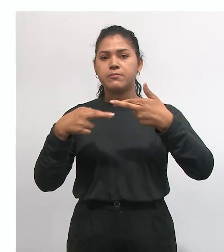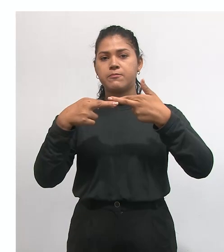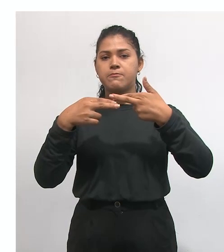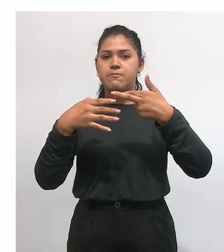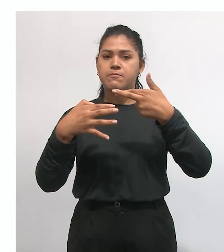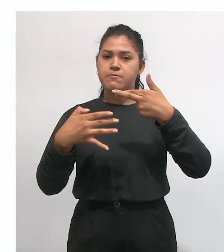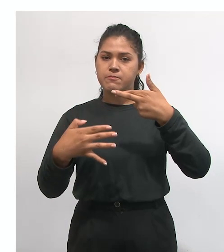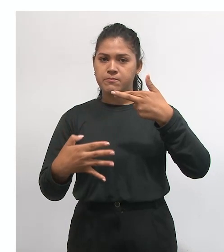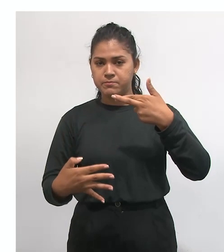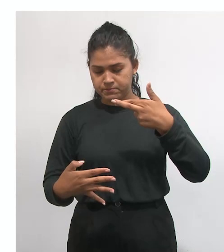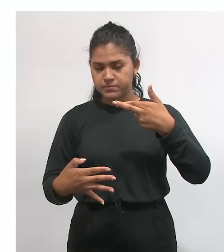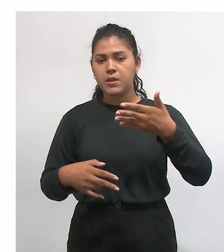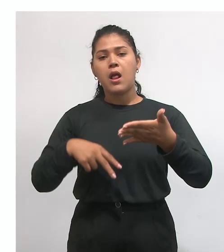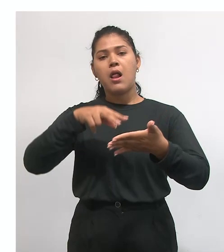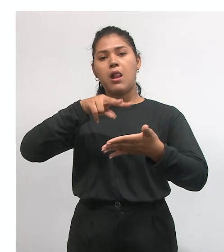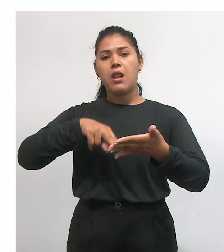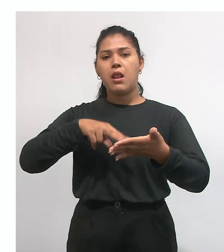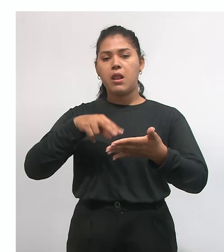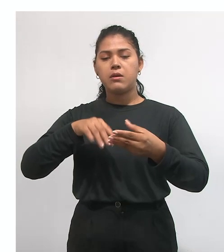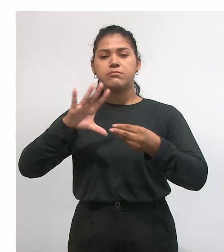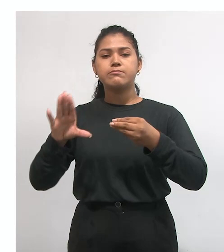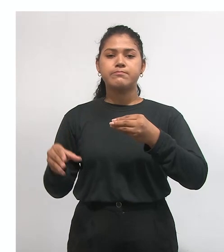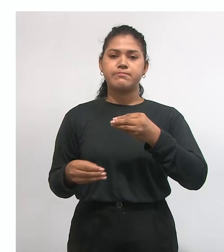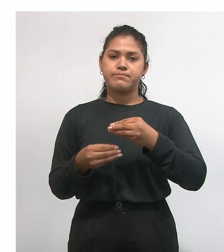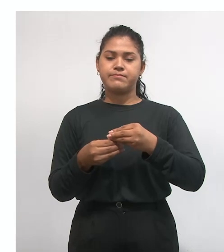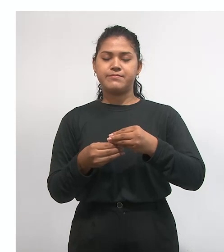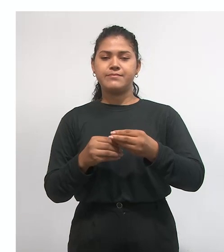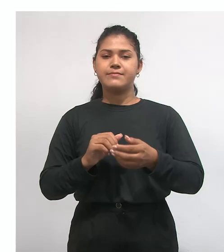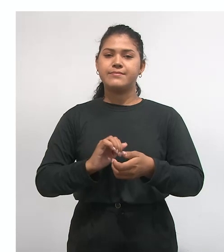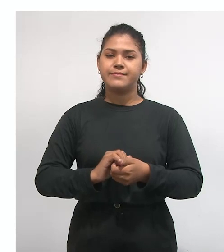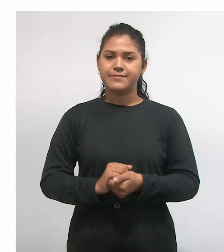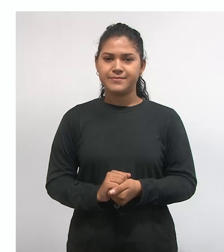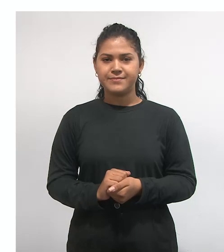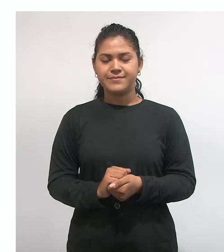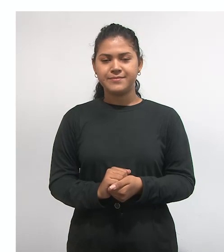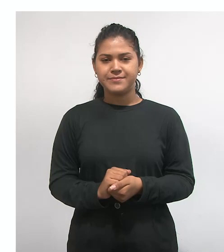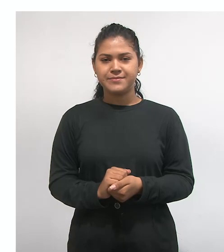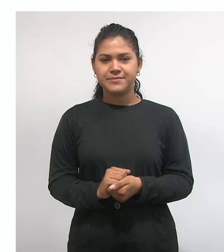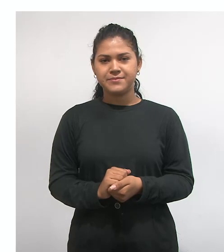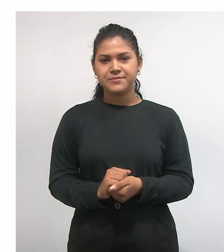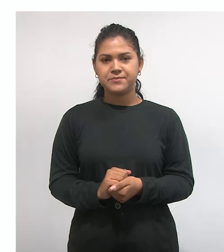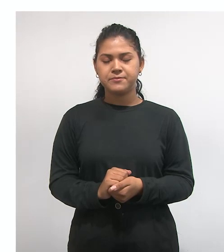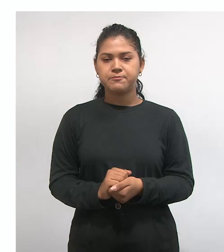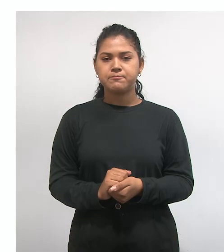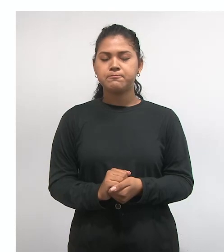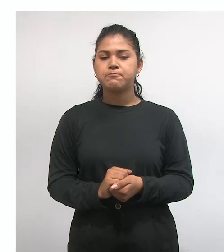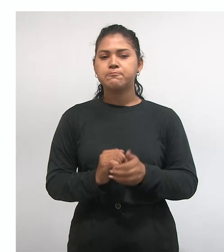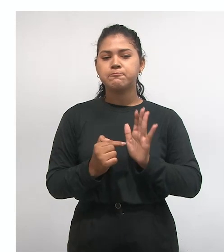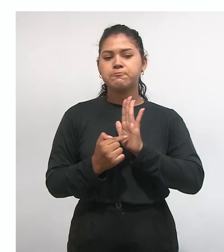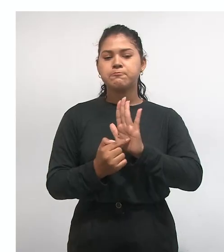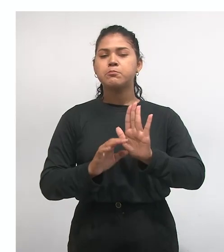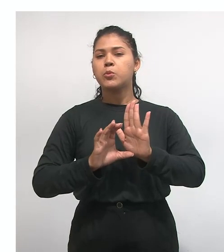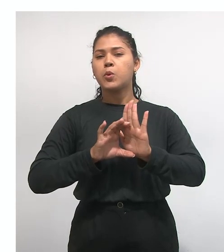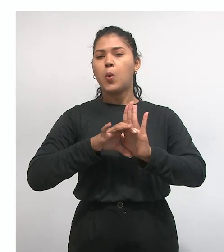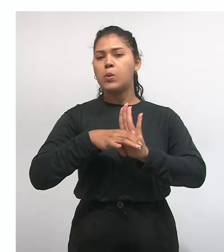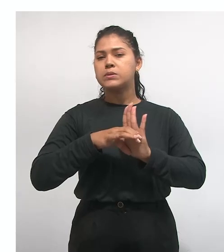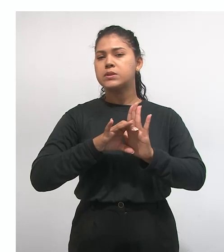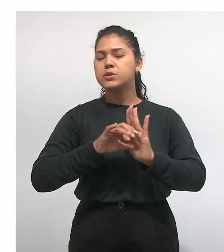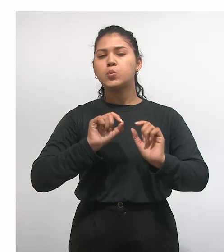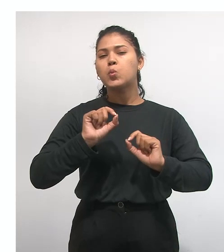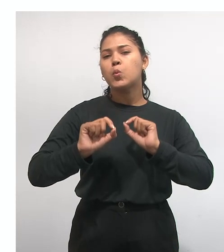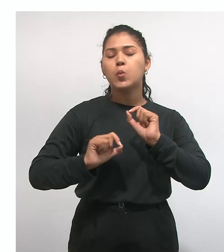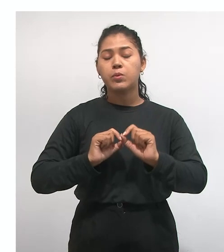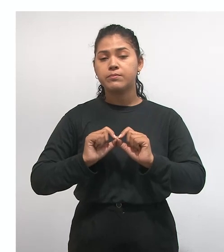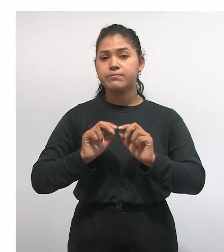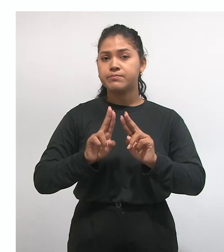está recomendada para você aqui no ambiente virtual de aprendizagem. Vamos lá? Eu trouxe aqui o conceito de responsabilidade